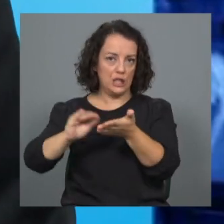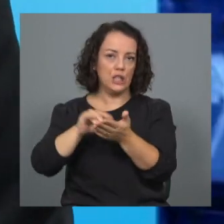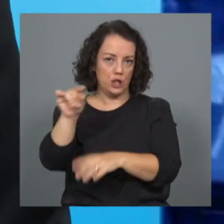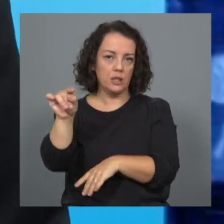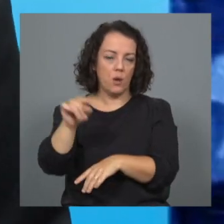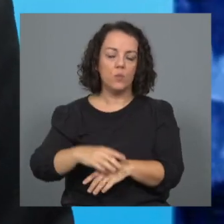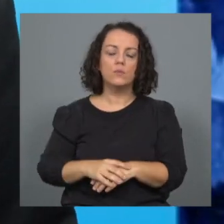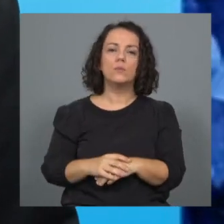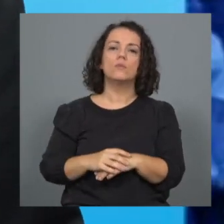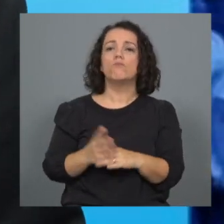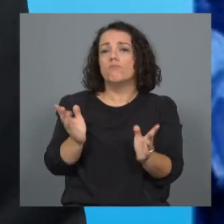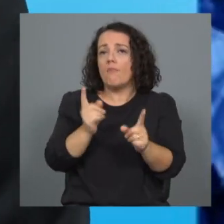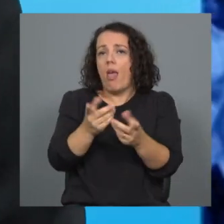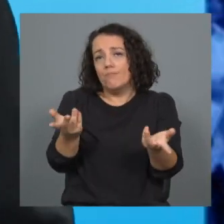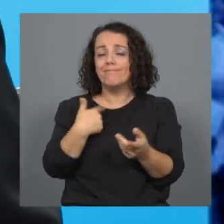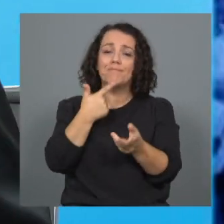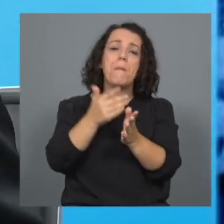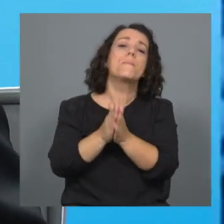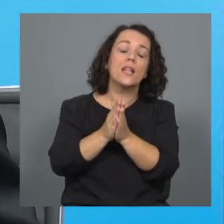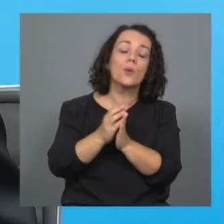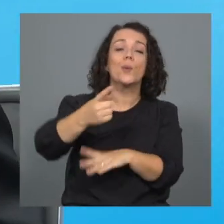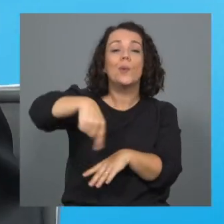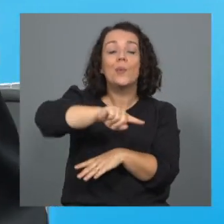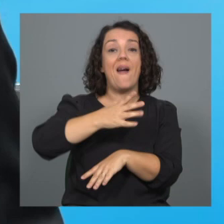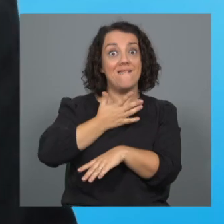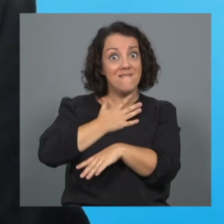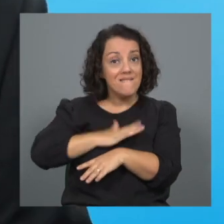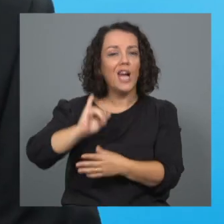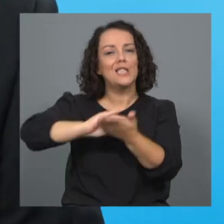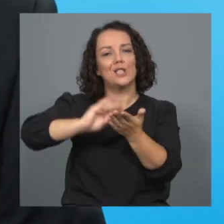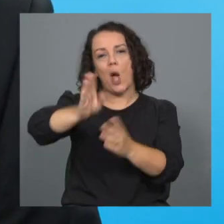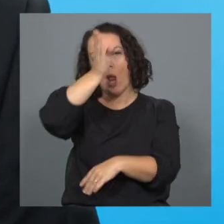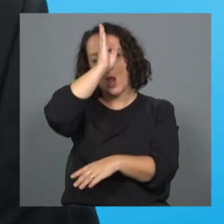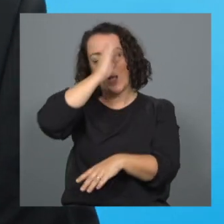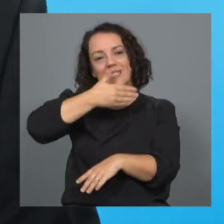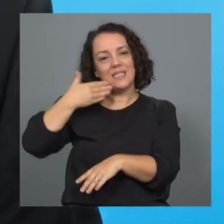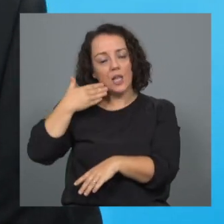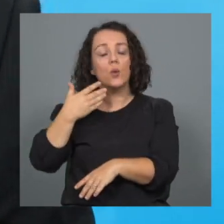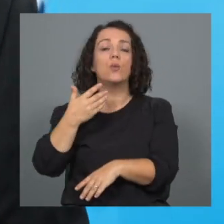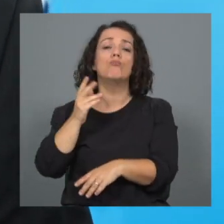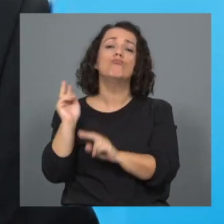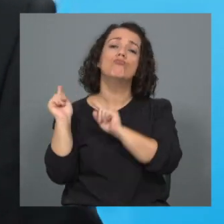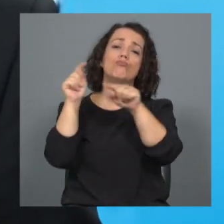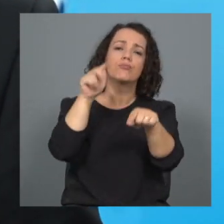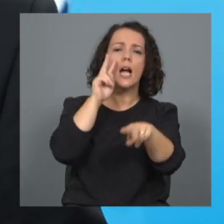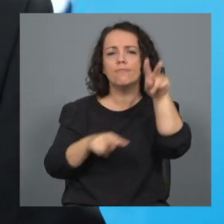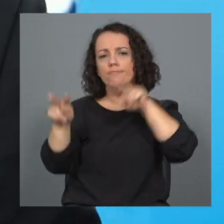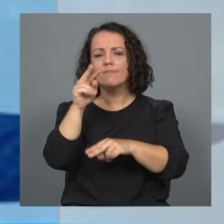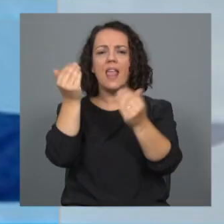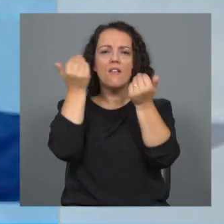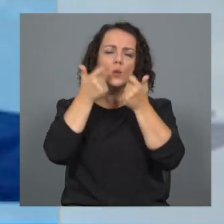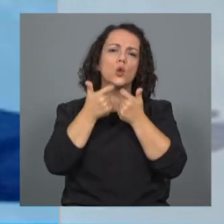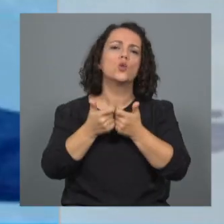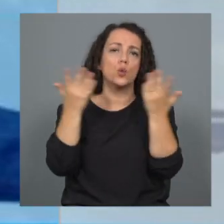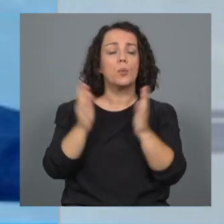Pronto, isso é o pedido que fazemos, é que quanto mais cedo melhor se inscrevam. É visitar, e de resto estão lá todas as indicações essenciais.